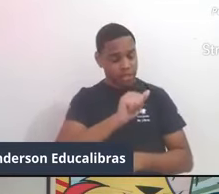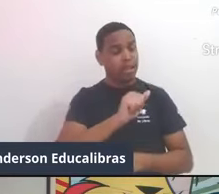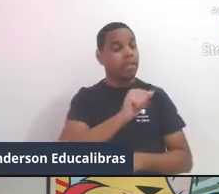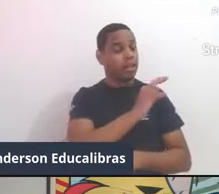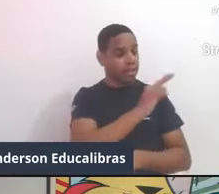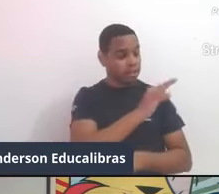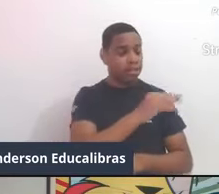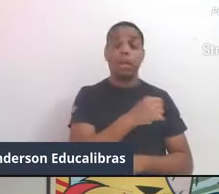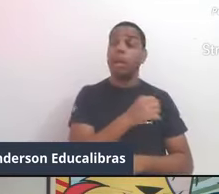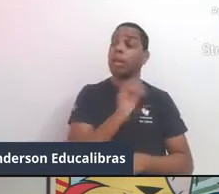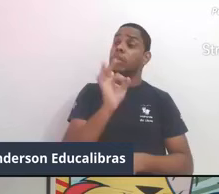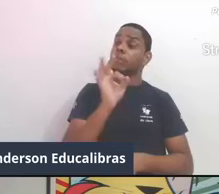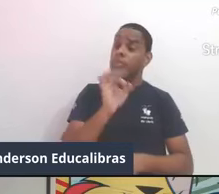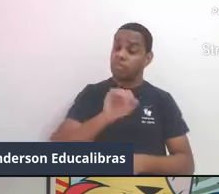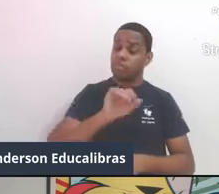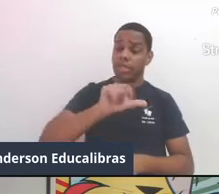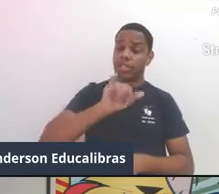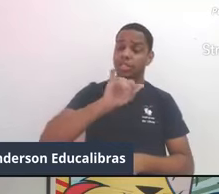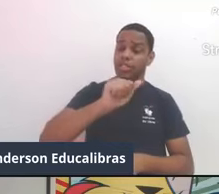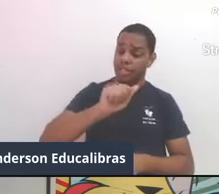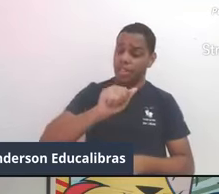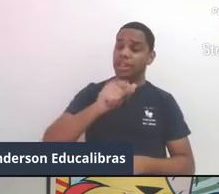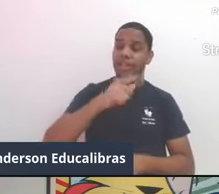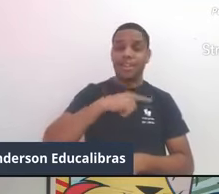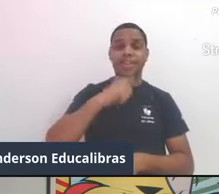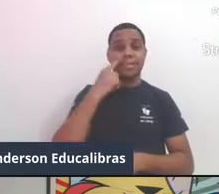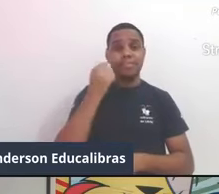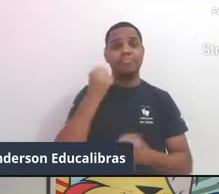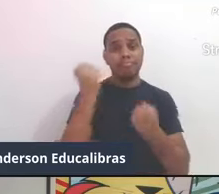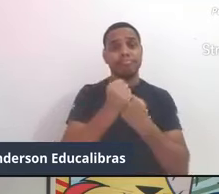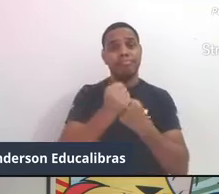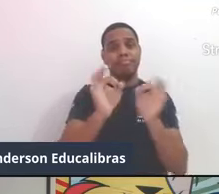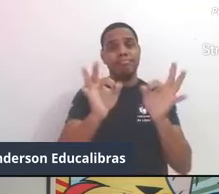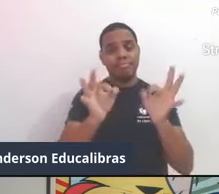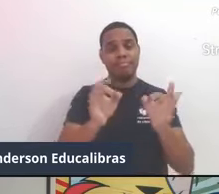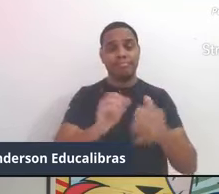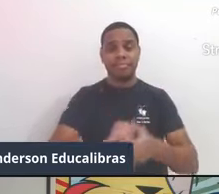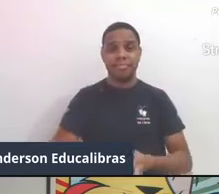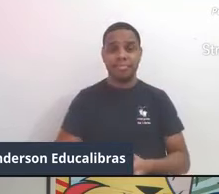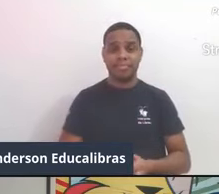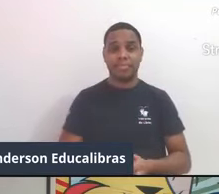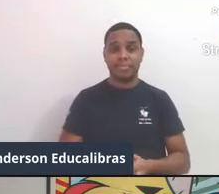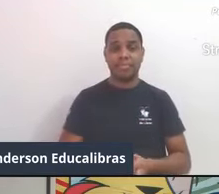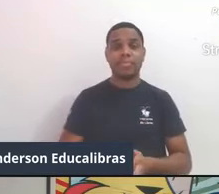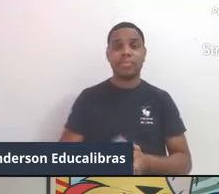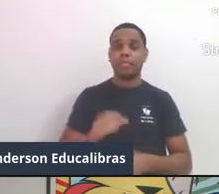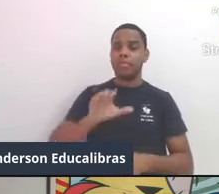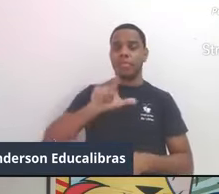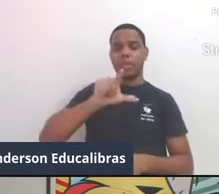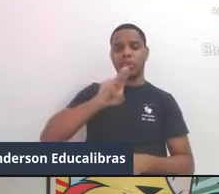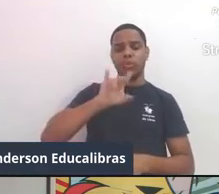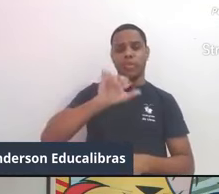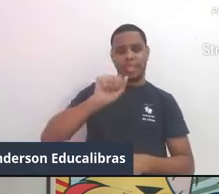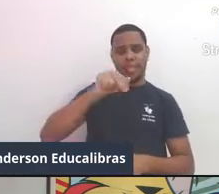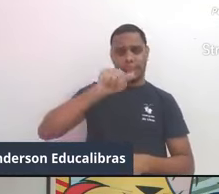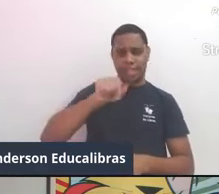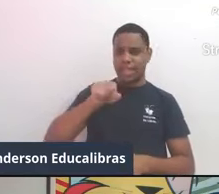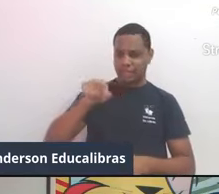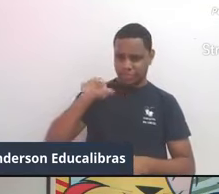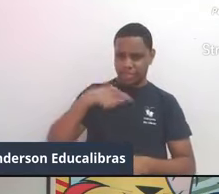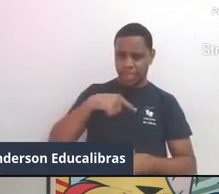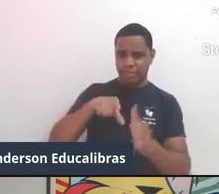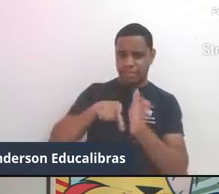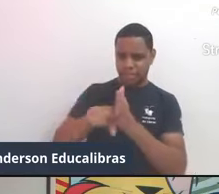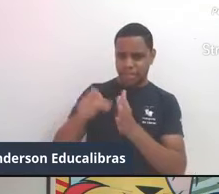é uma das nossas trabalhadoras aí. Luciana, nessa linha eu queria explorar um pouquinho o que você